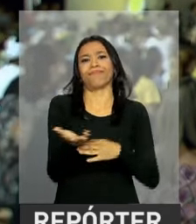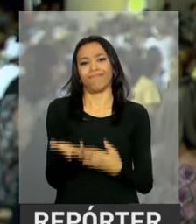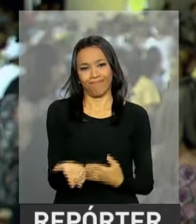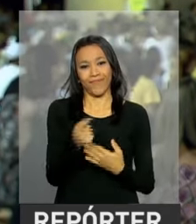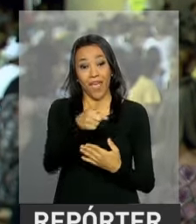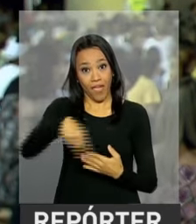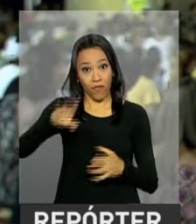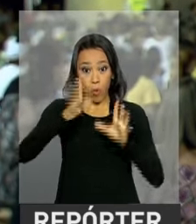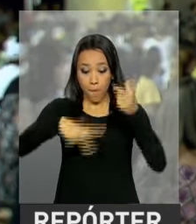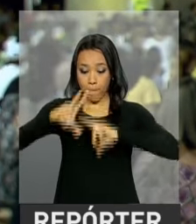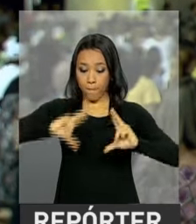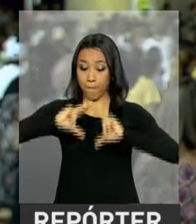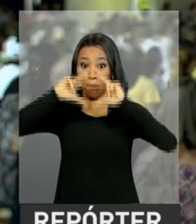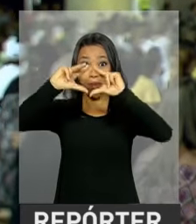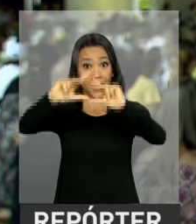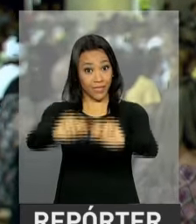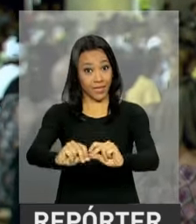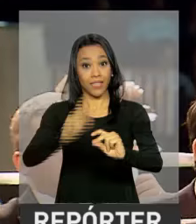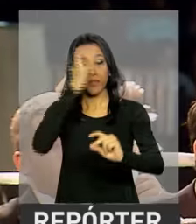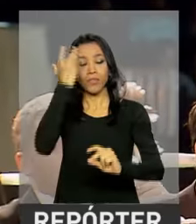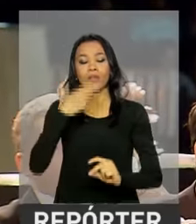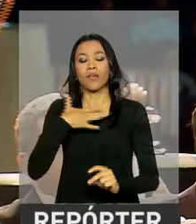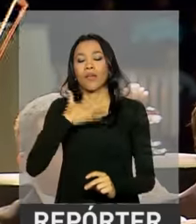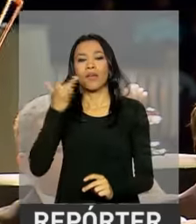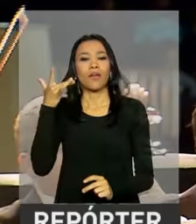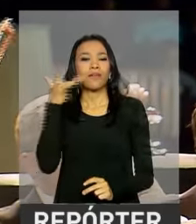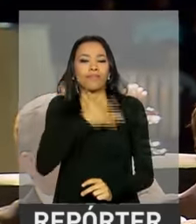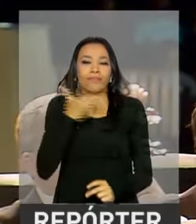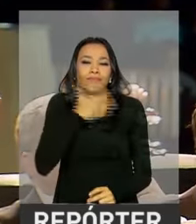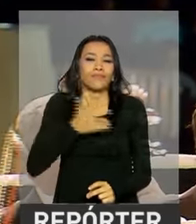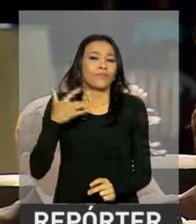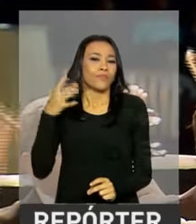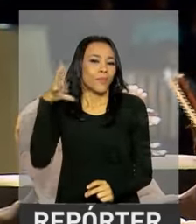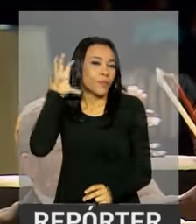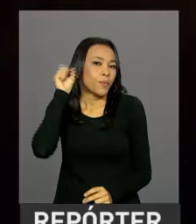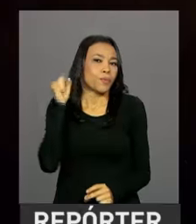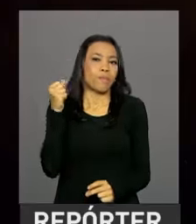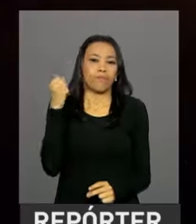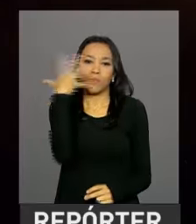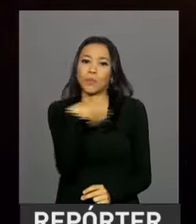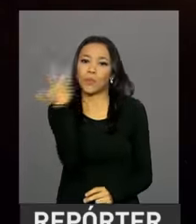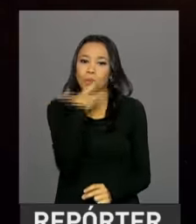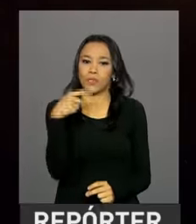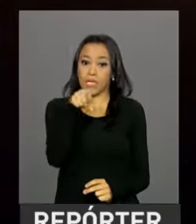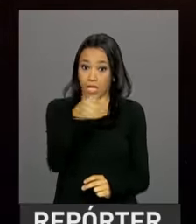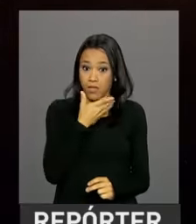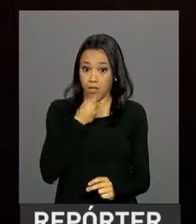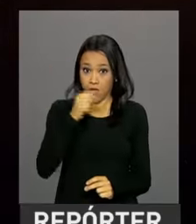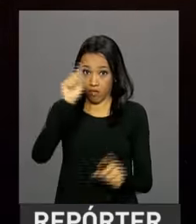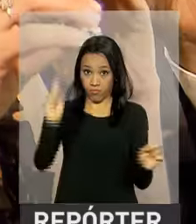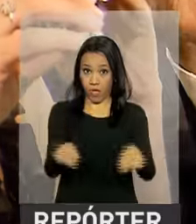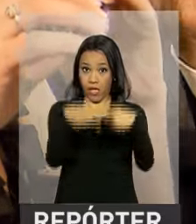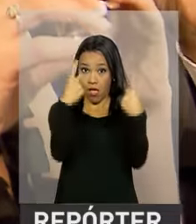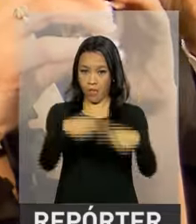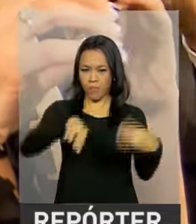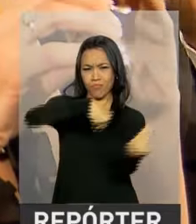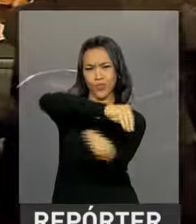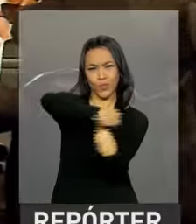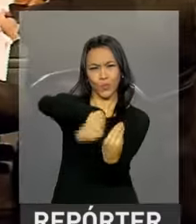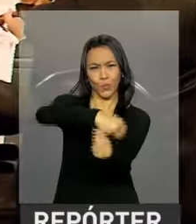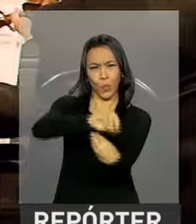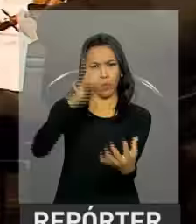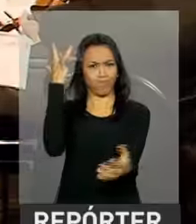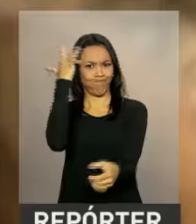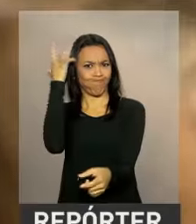para os admiradores da boa música. O maestro Cláudio Cohen conduziu o repertório que misturou clássicos